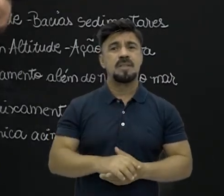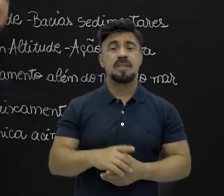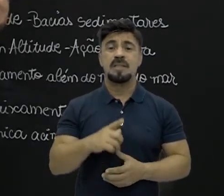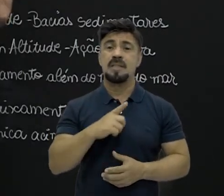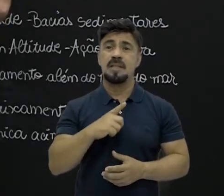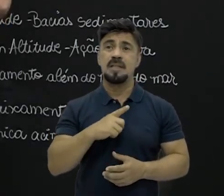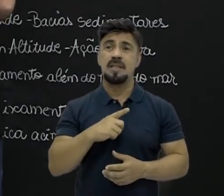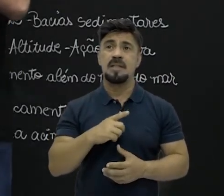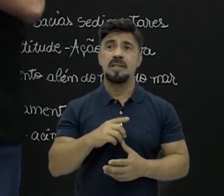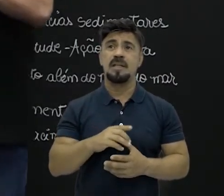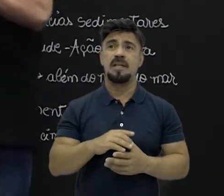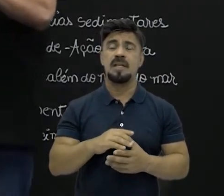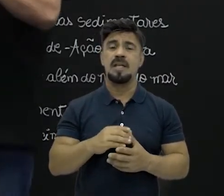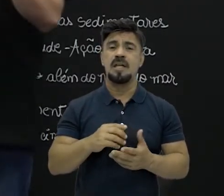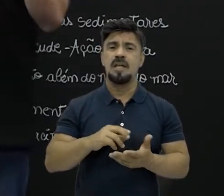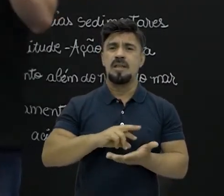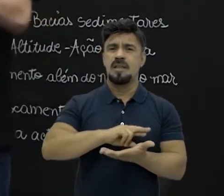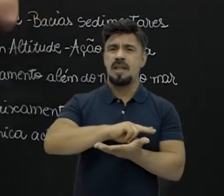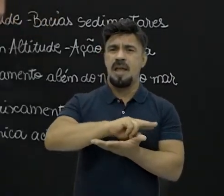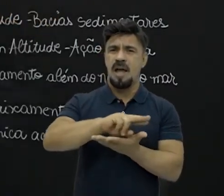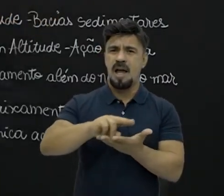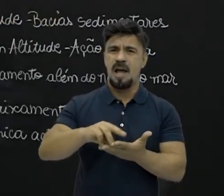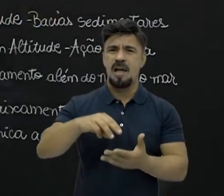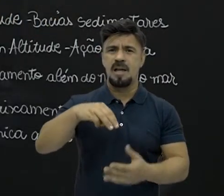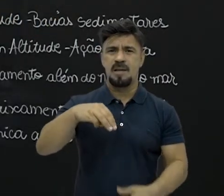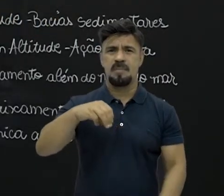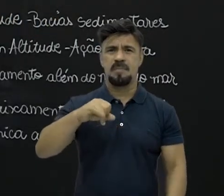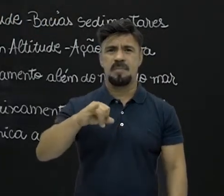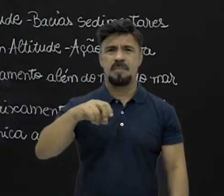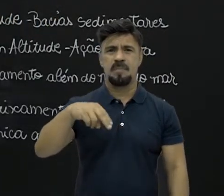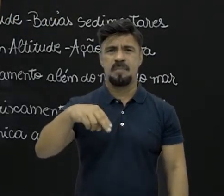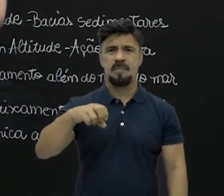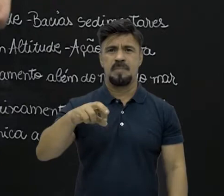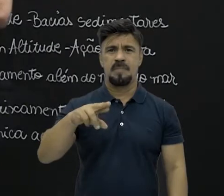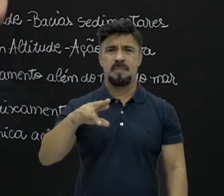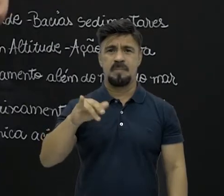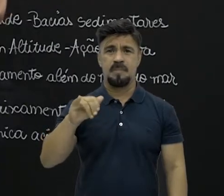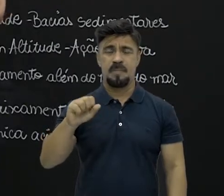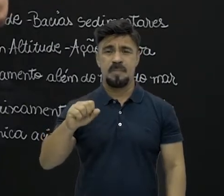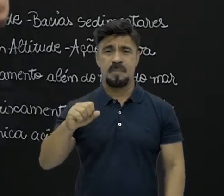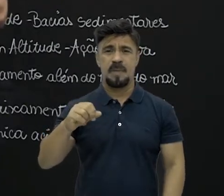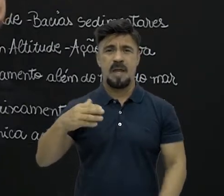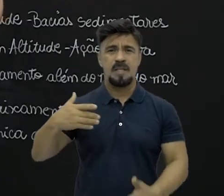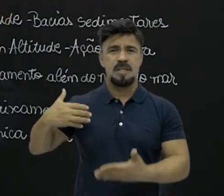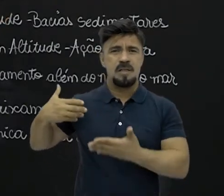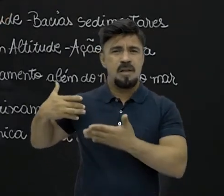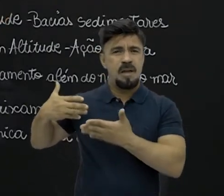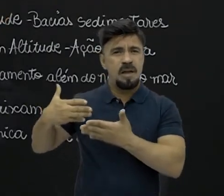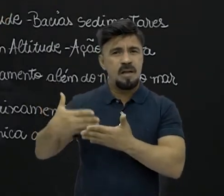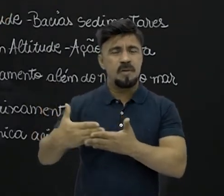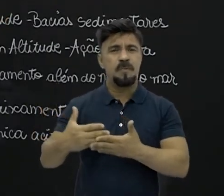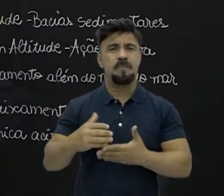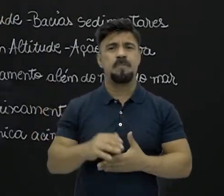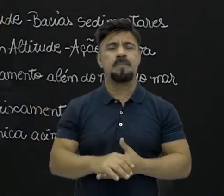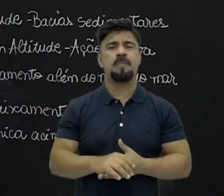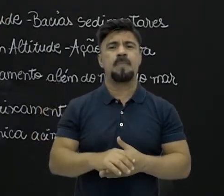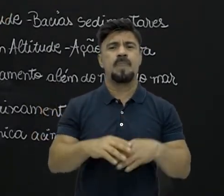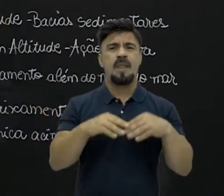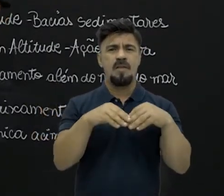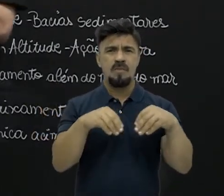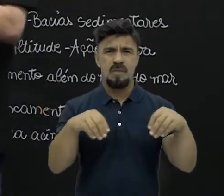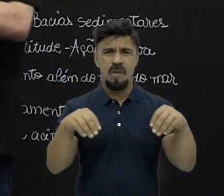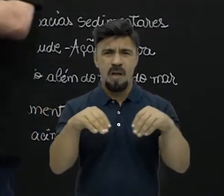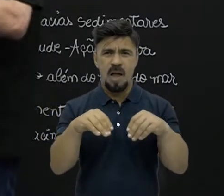então uma quantidade de minerais que resistiu a um determinado tempo. Ela sofreu erosão? Sofreu. Sofreu